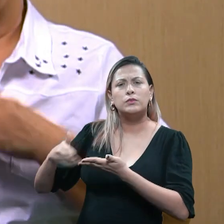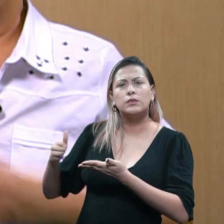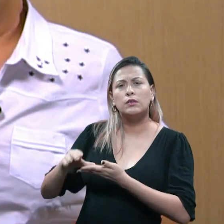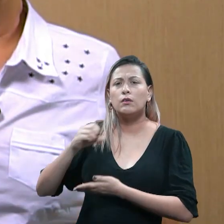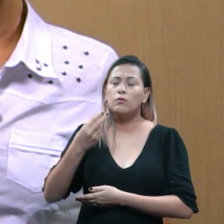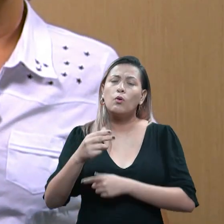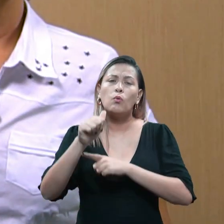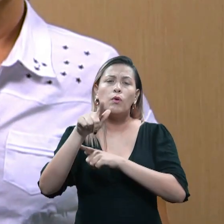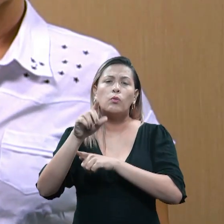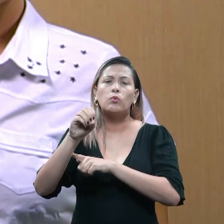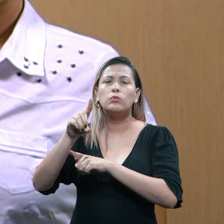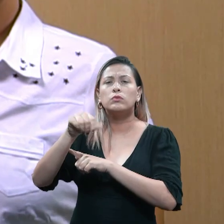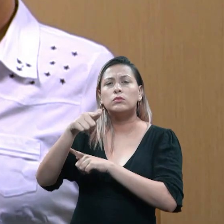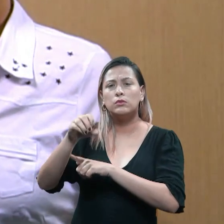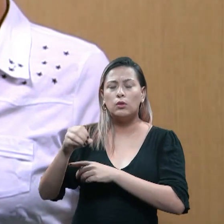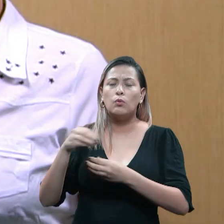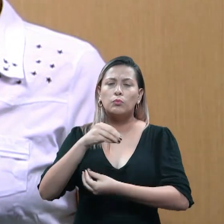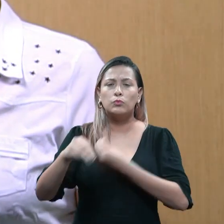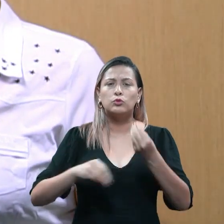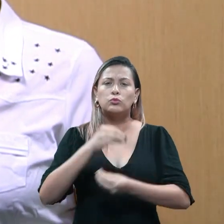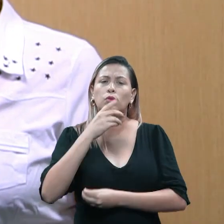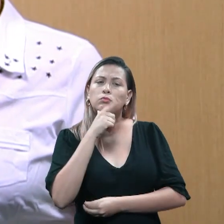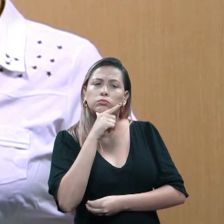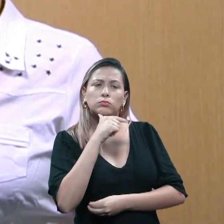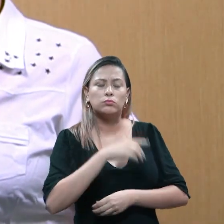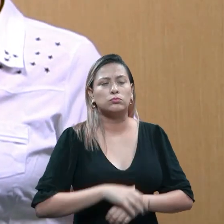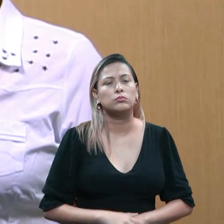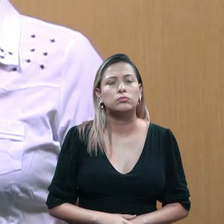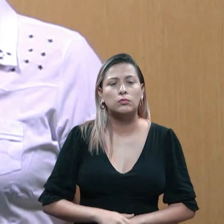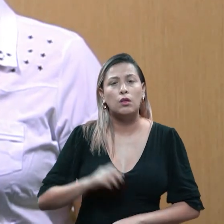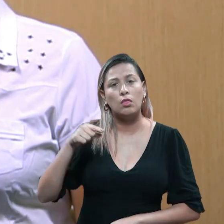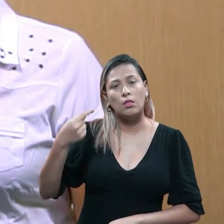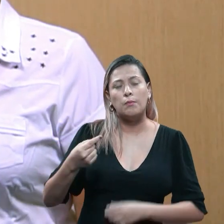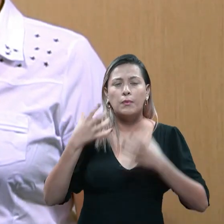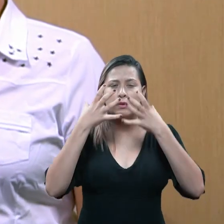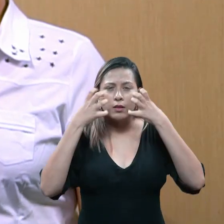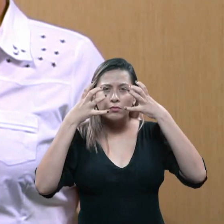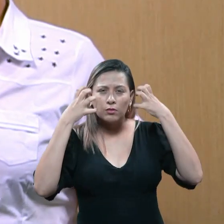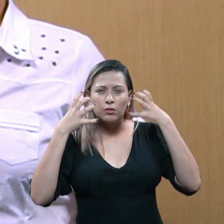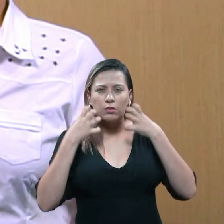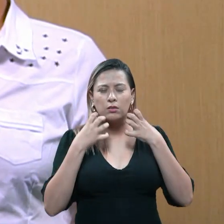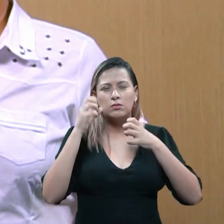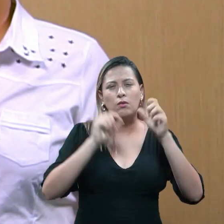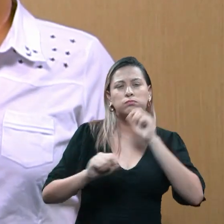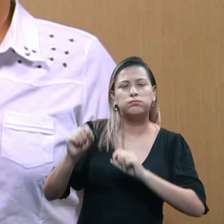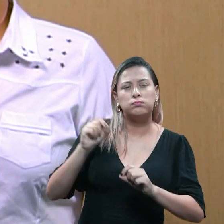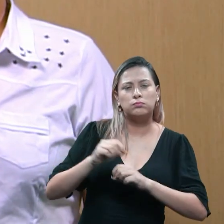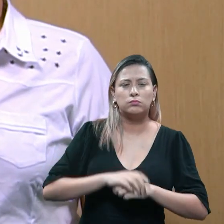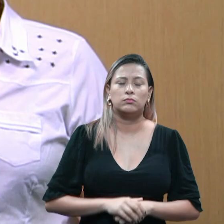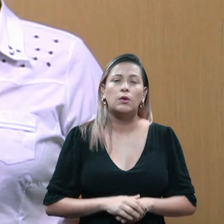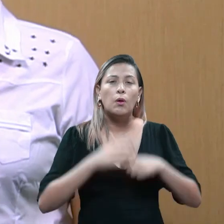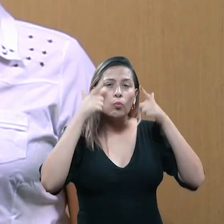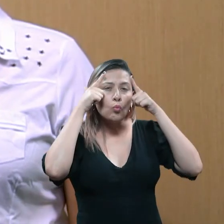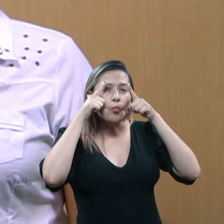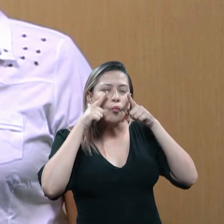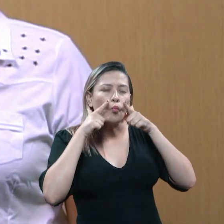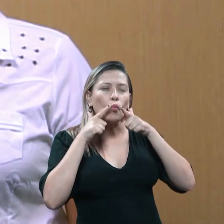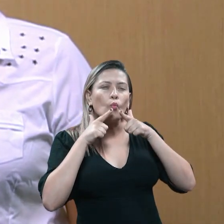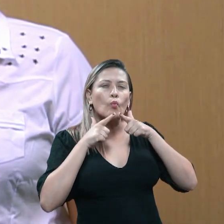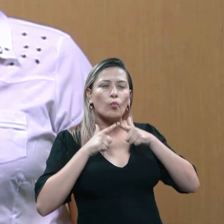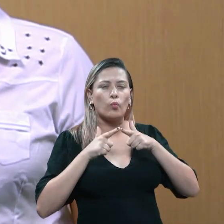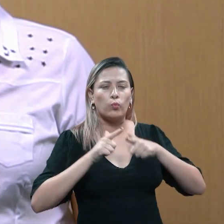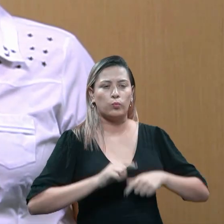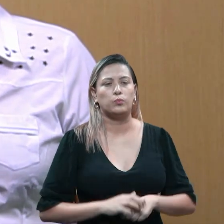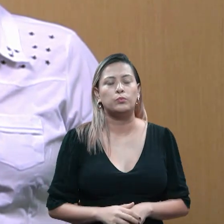em água. Em seguida, a esfoliação. Ela tem a finalidade de afinamento da camada córnea